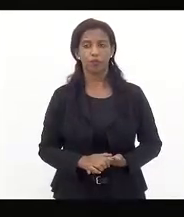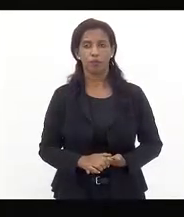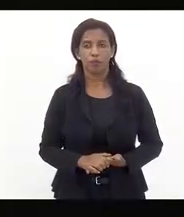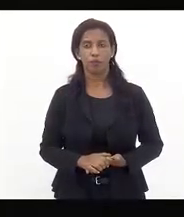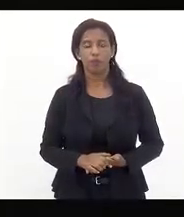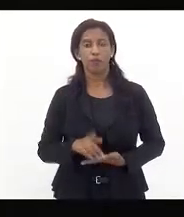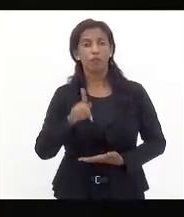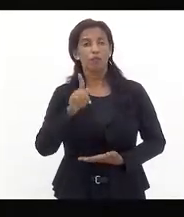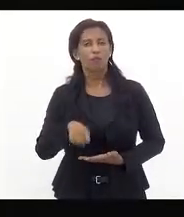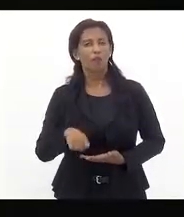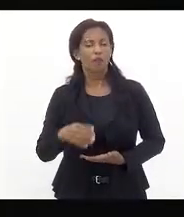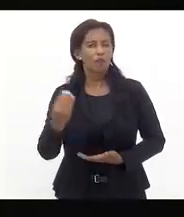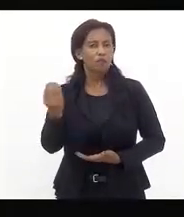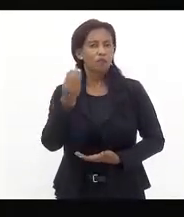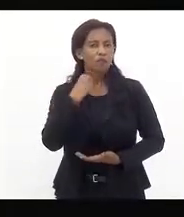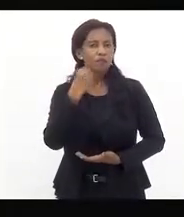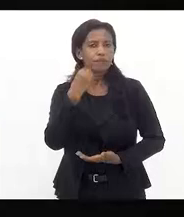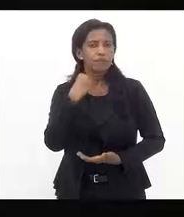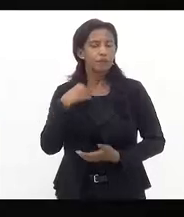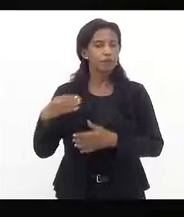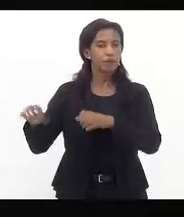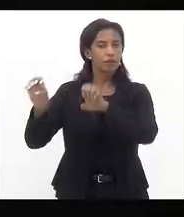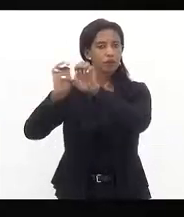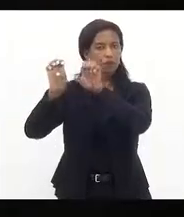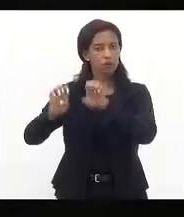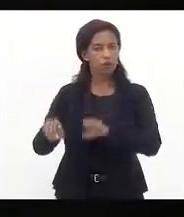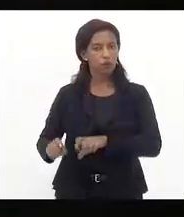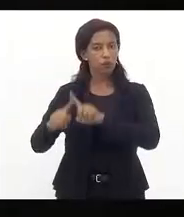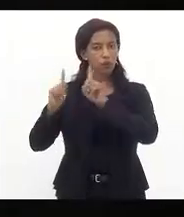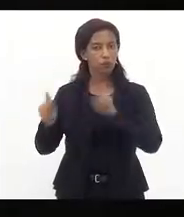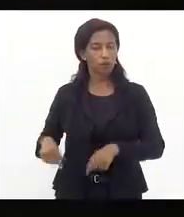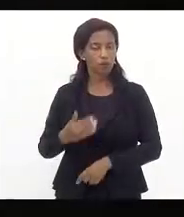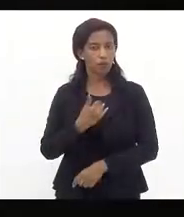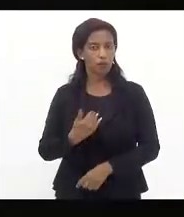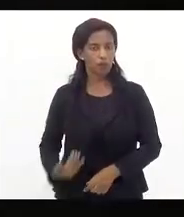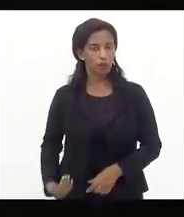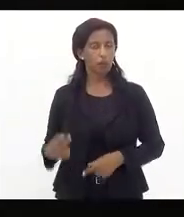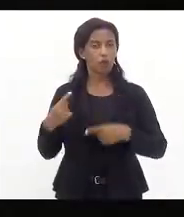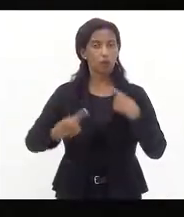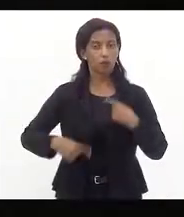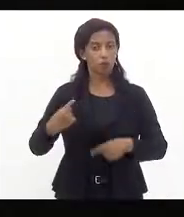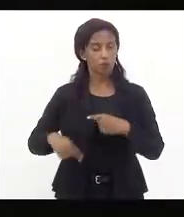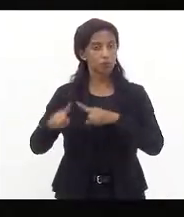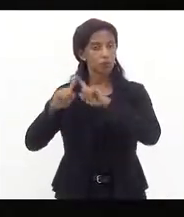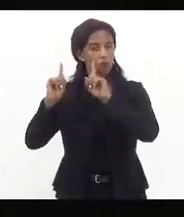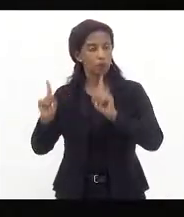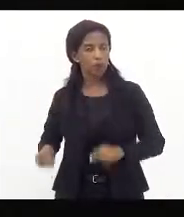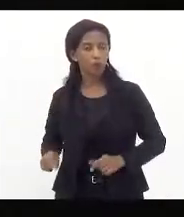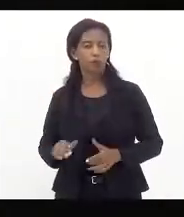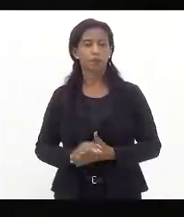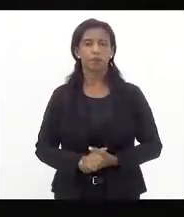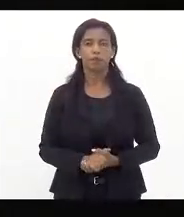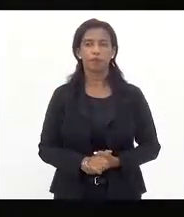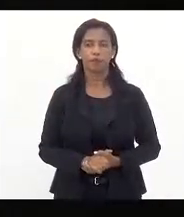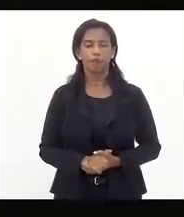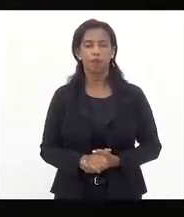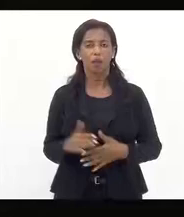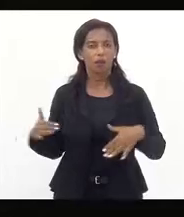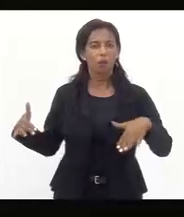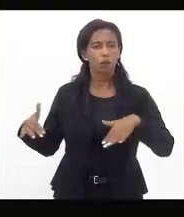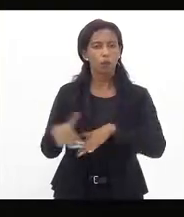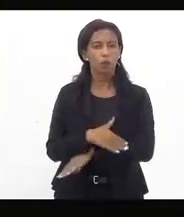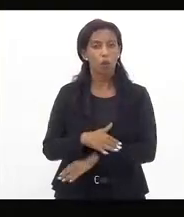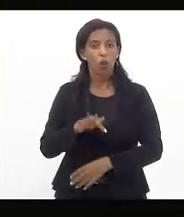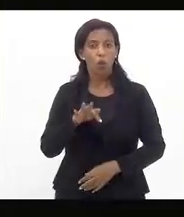é o enfraquecimento estrutural do funcionalismo público, das políticas públicas, a submissão do